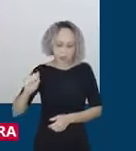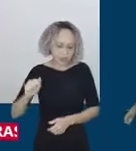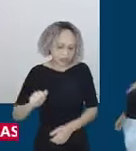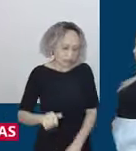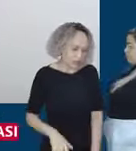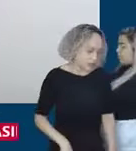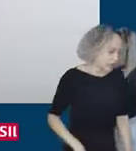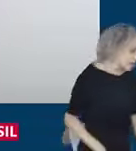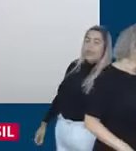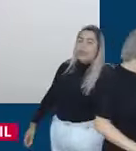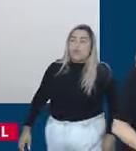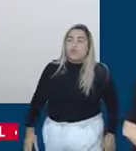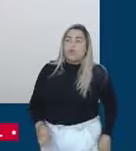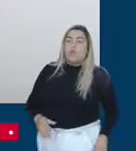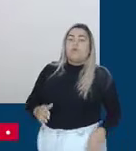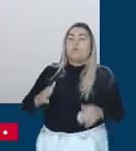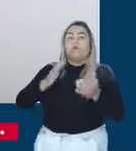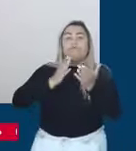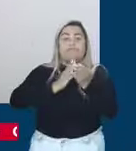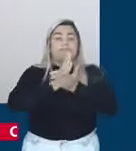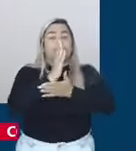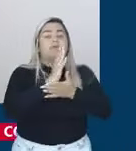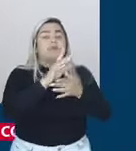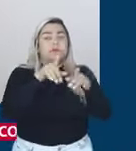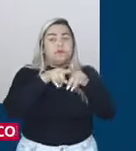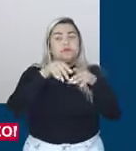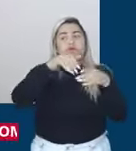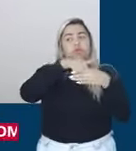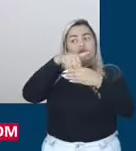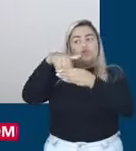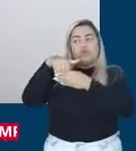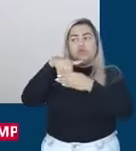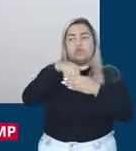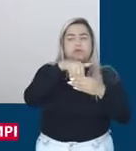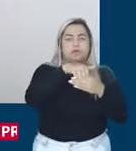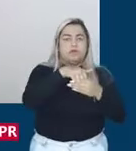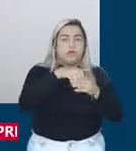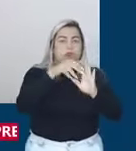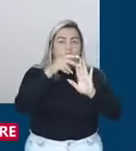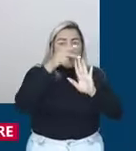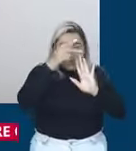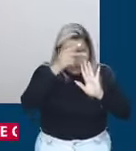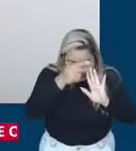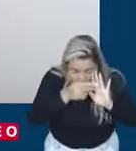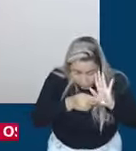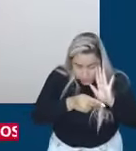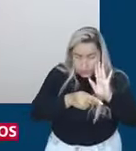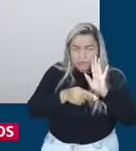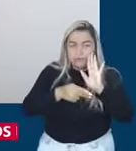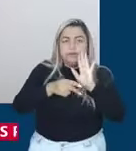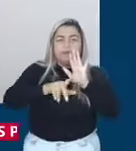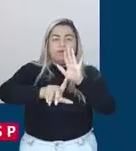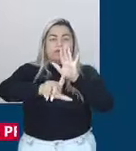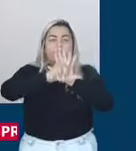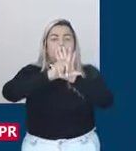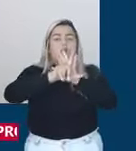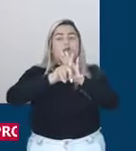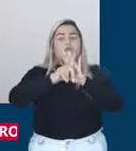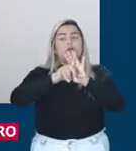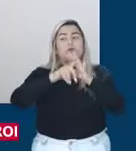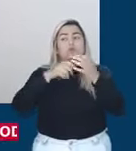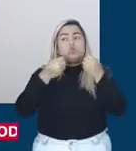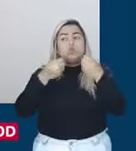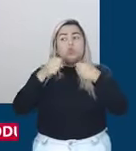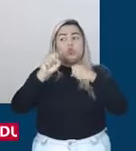quando aprovamos por unanimidade agora o projeto de lei, da lei do esporte, houve